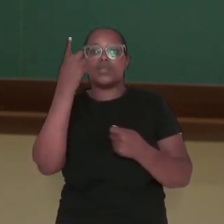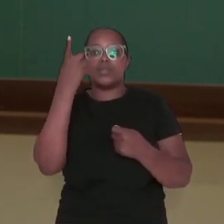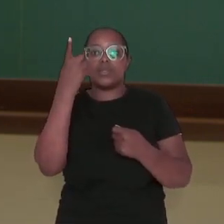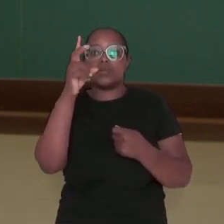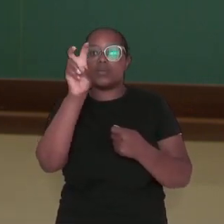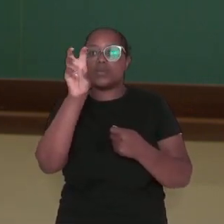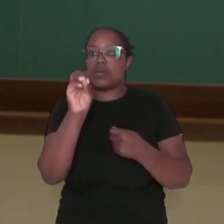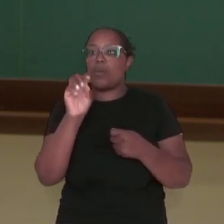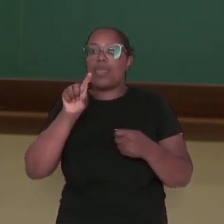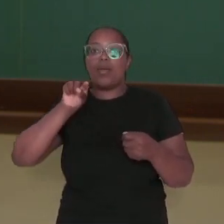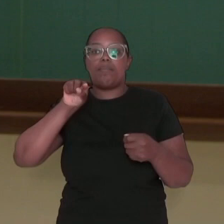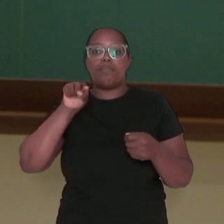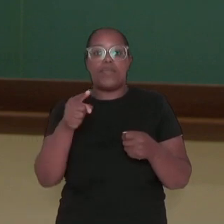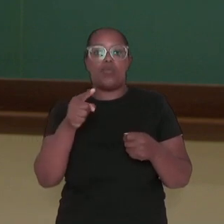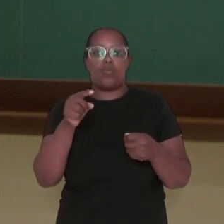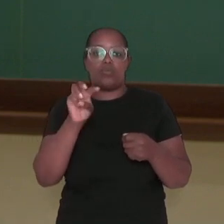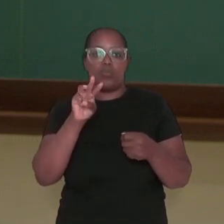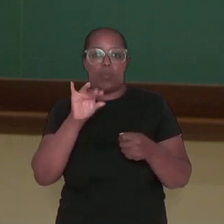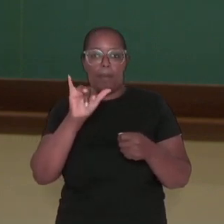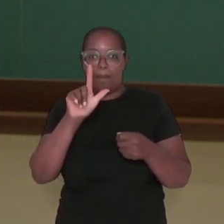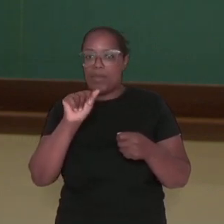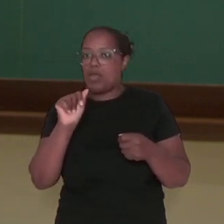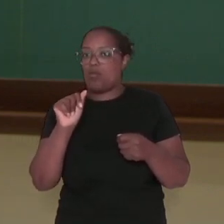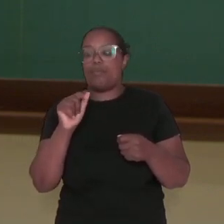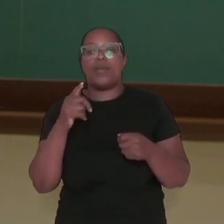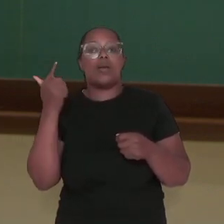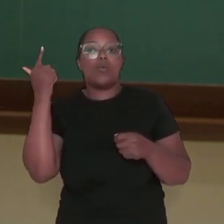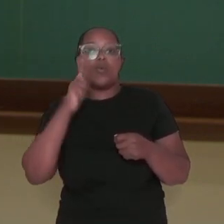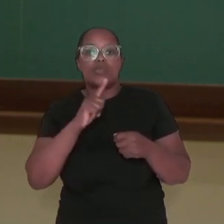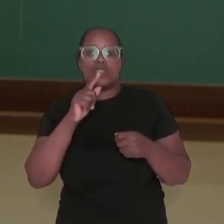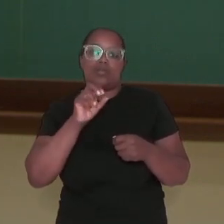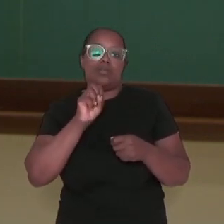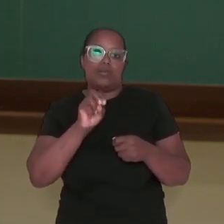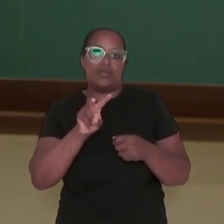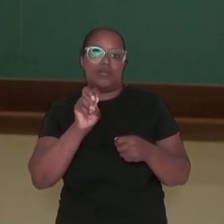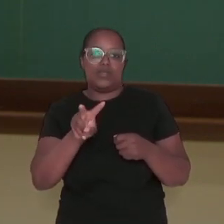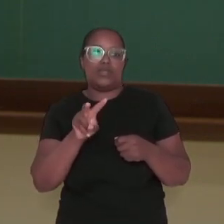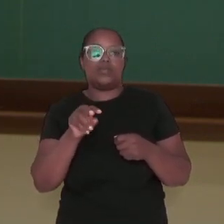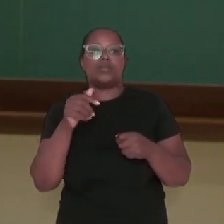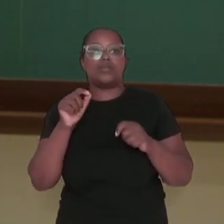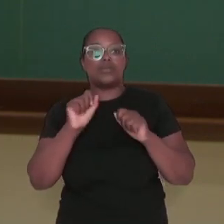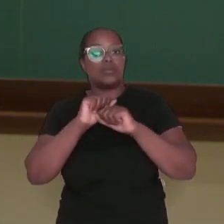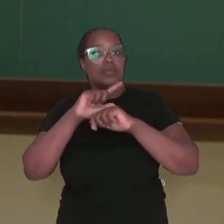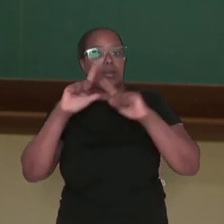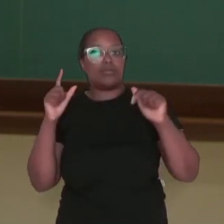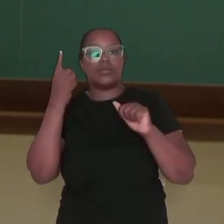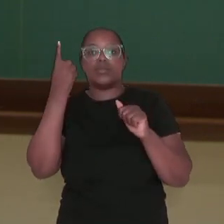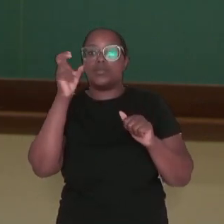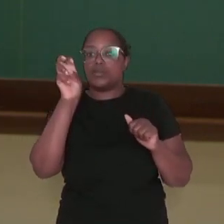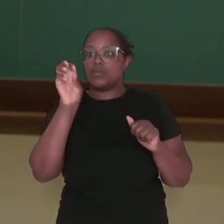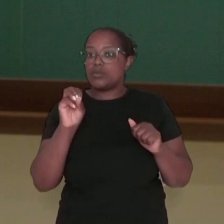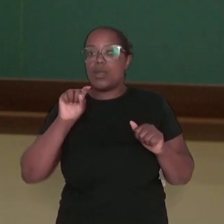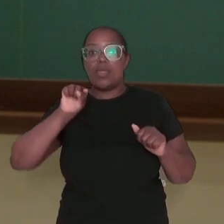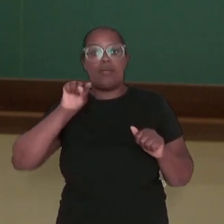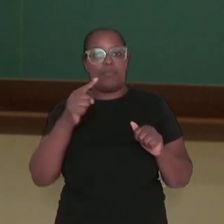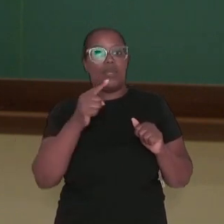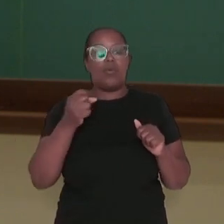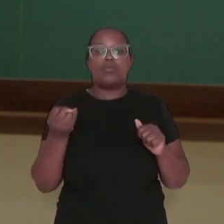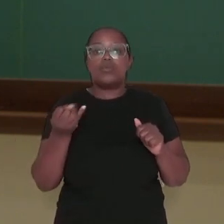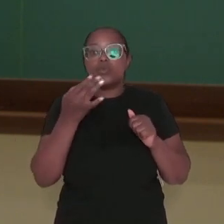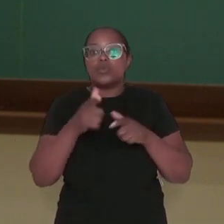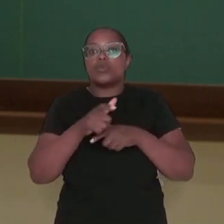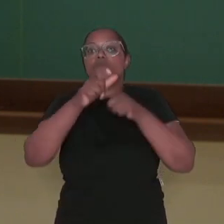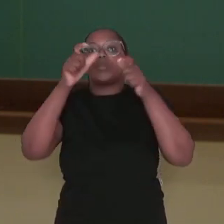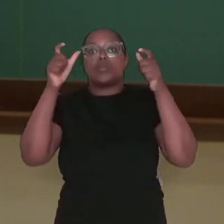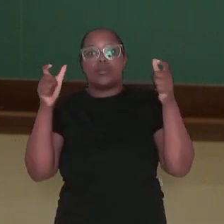mil delas para conseguir preencher uma única célula. 150 mil também é considerado um número grande. Escrevi em notação